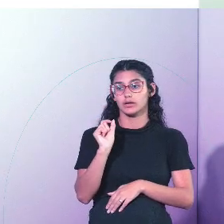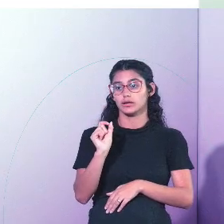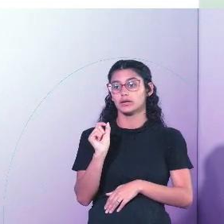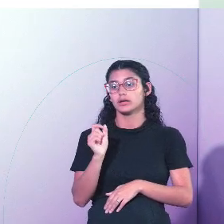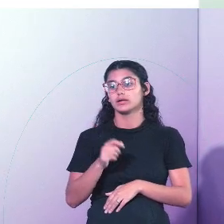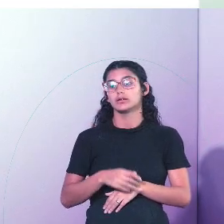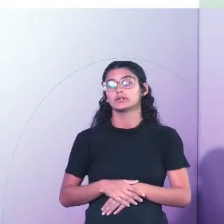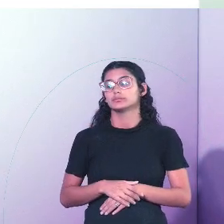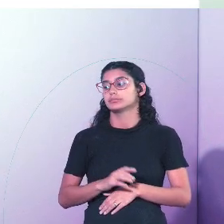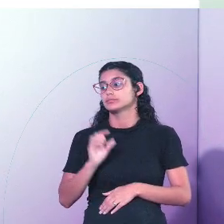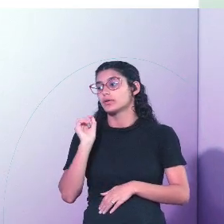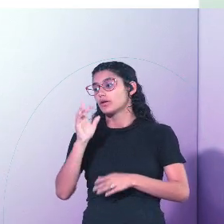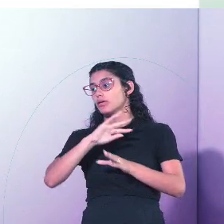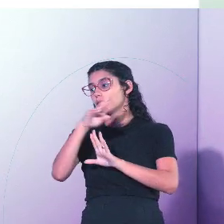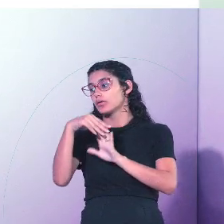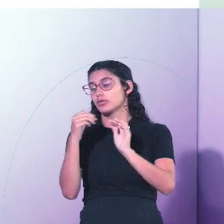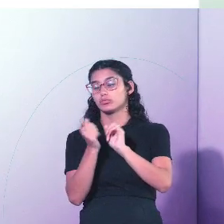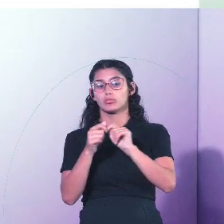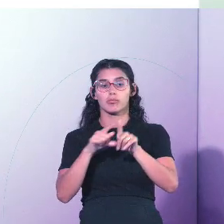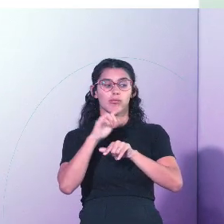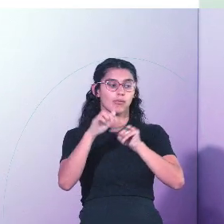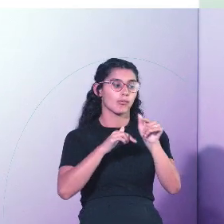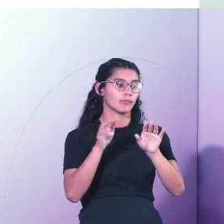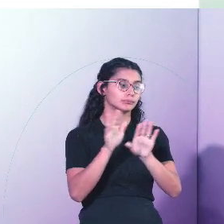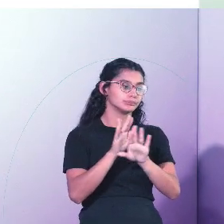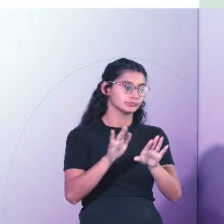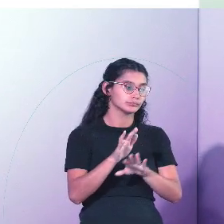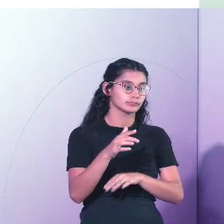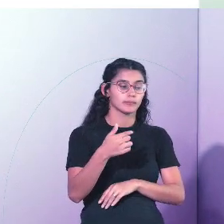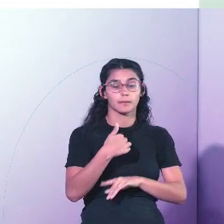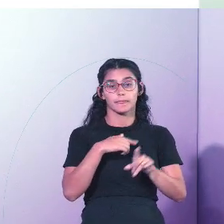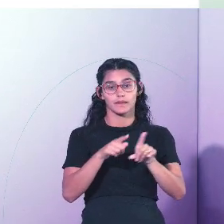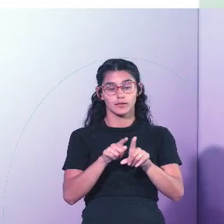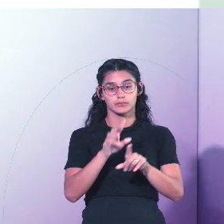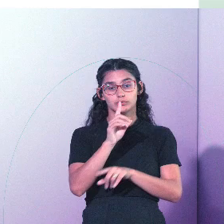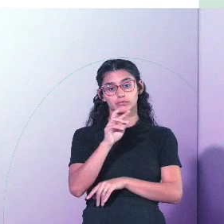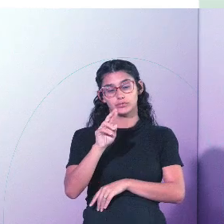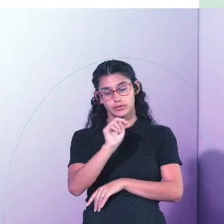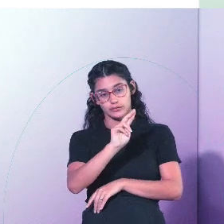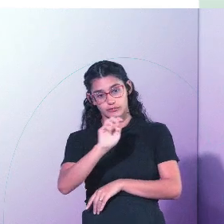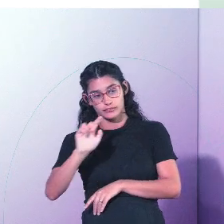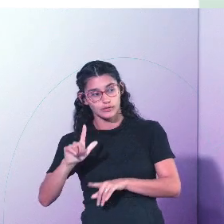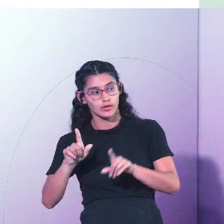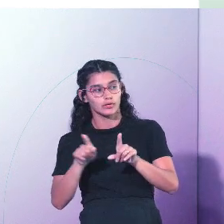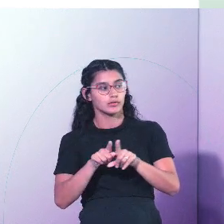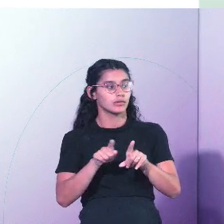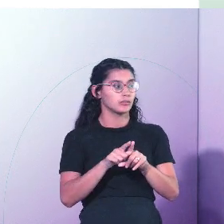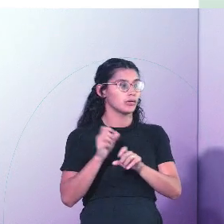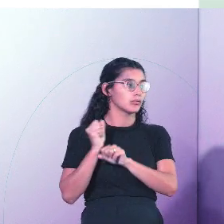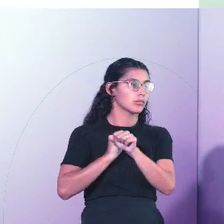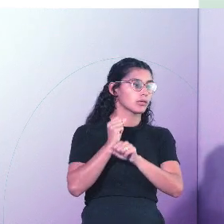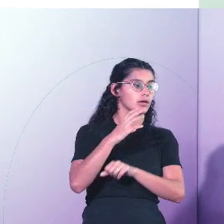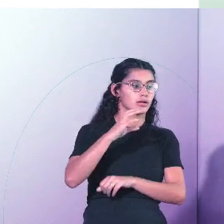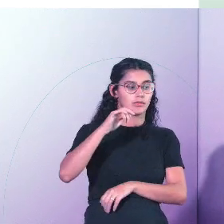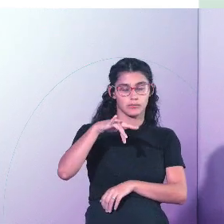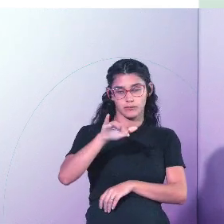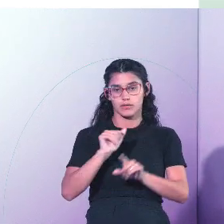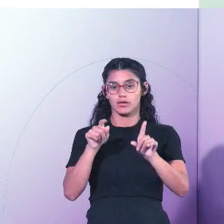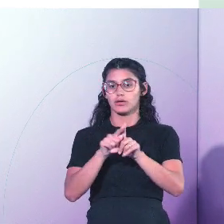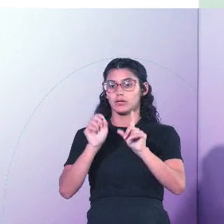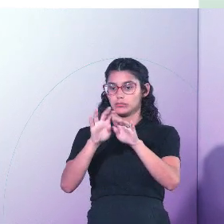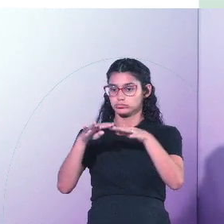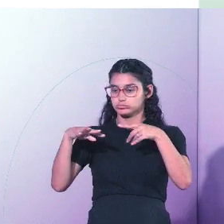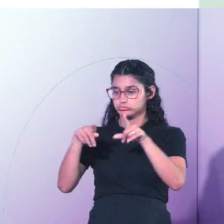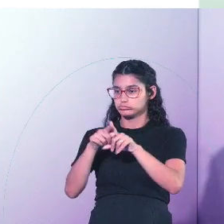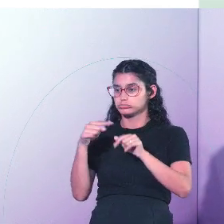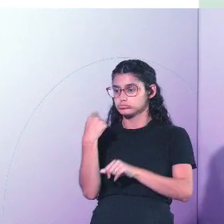sabe, é só buscar um trabalho ou dois, não. A doutora Laura, que está aqui, a Laura Murta, a doutora Camila, que também deve estar na plateia,